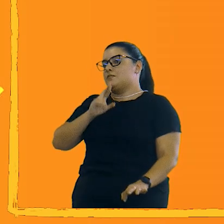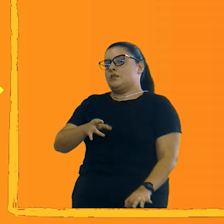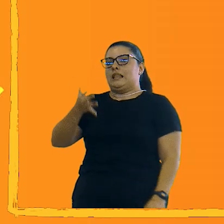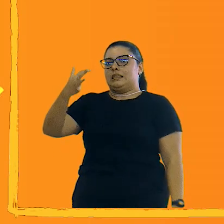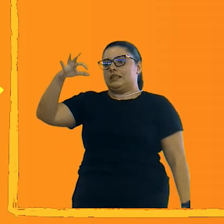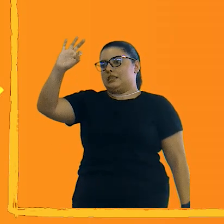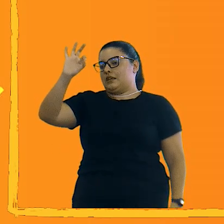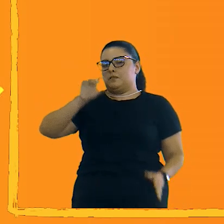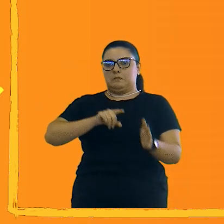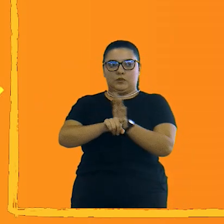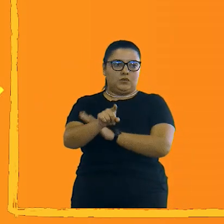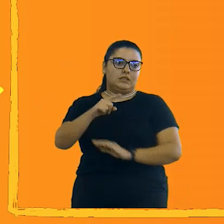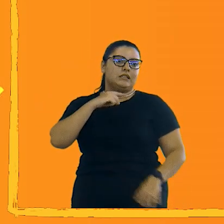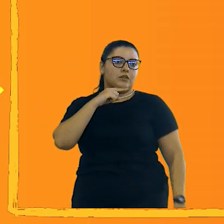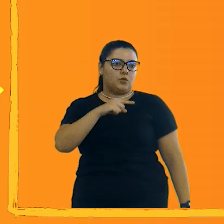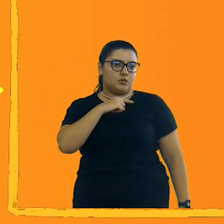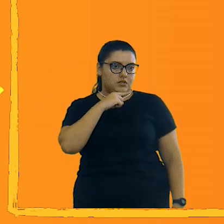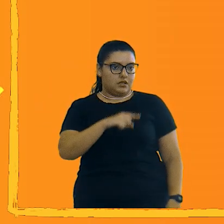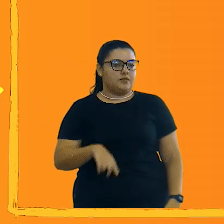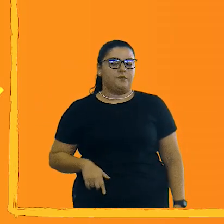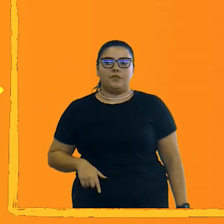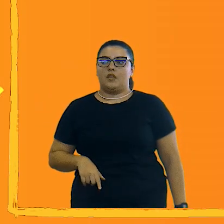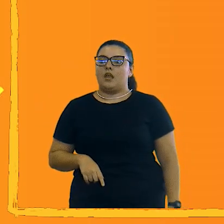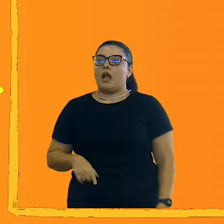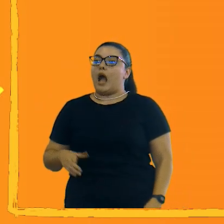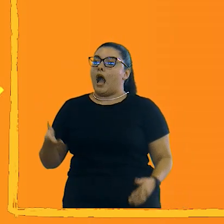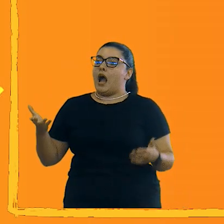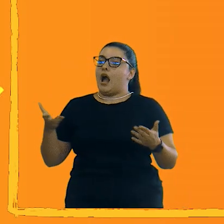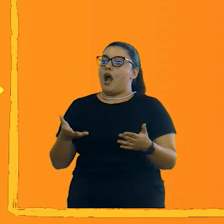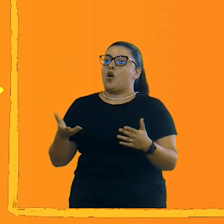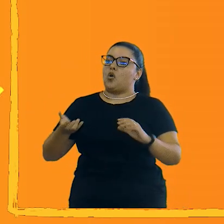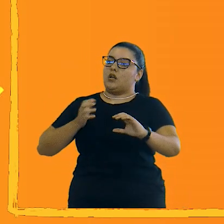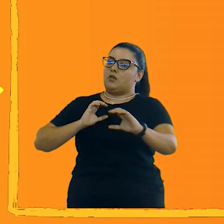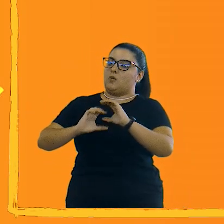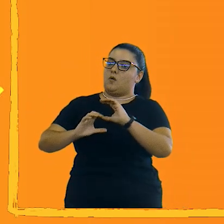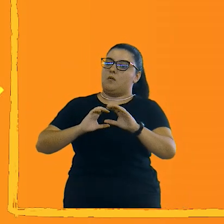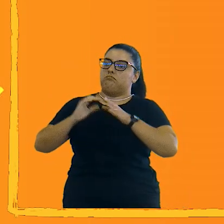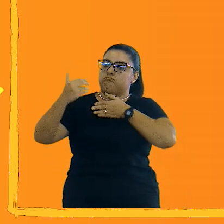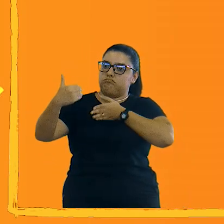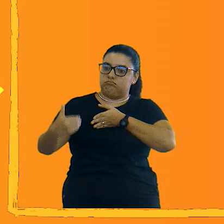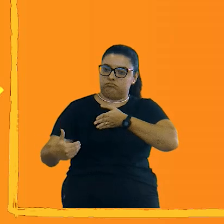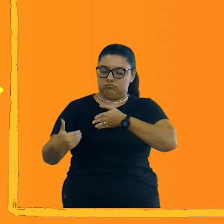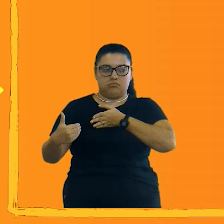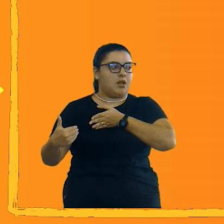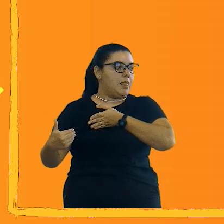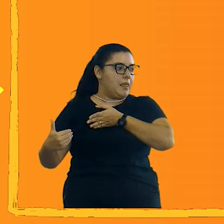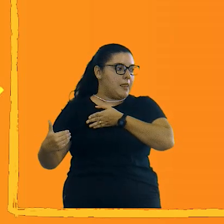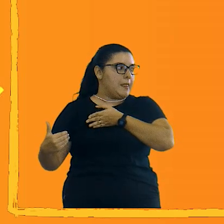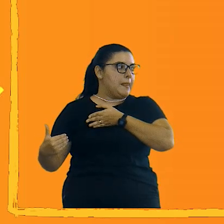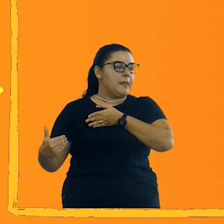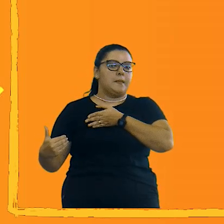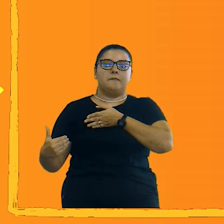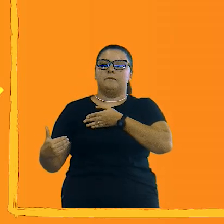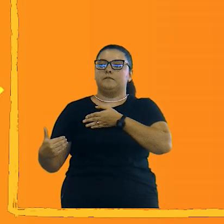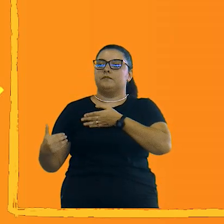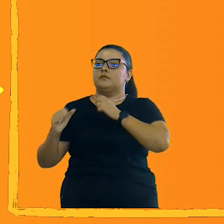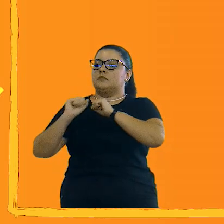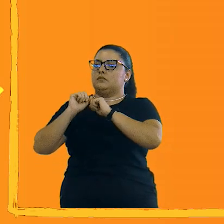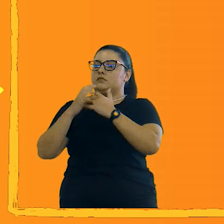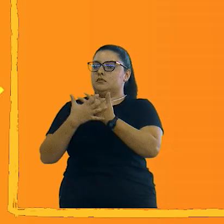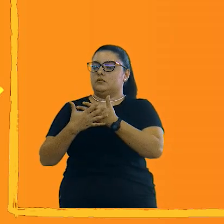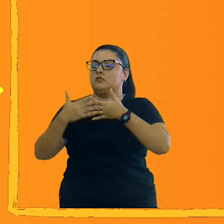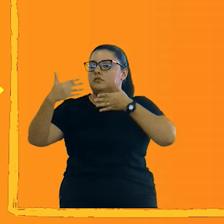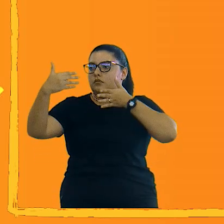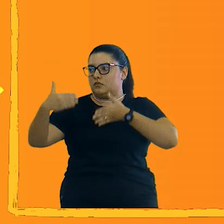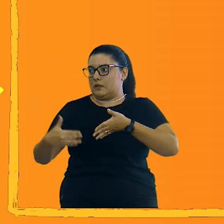correto Beleza eu vou te dar um canal para ter uma comunicação direto comigo que aí eu te passo esse PowerPoint